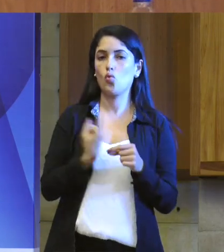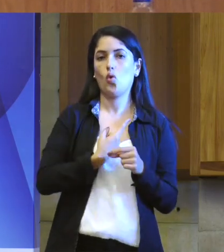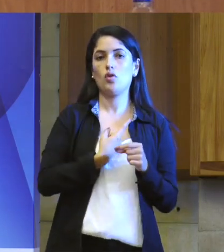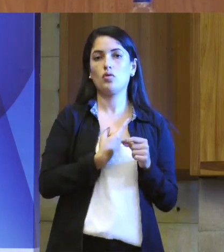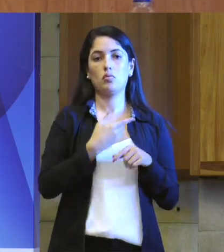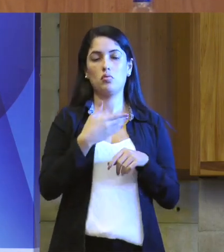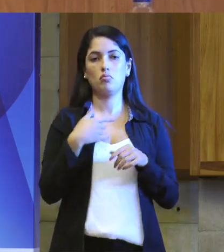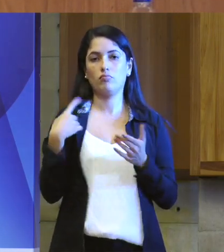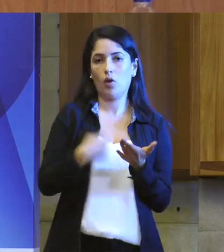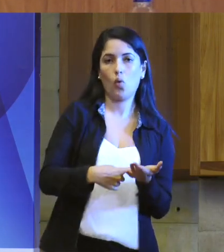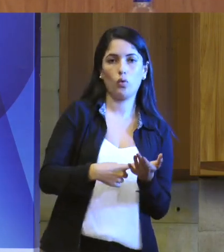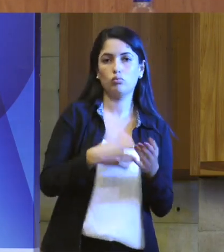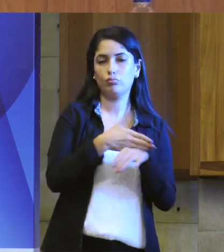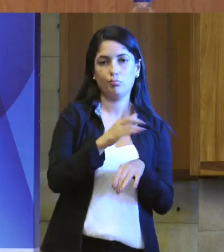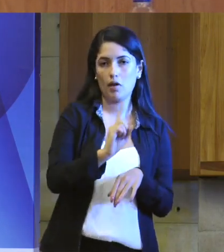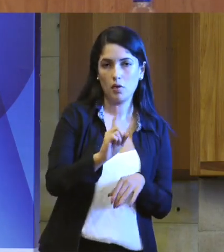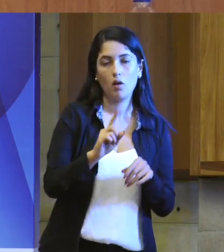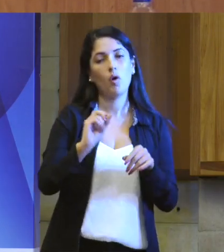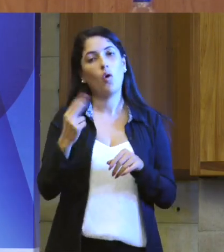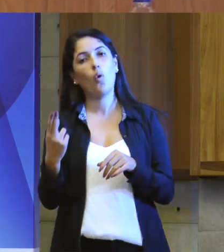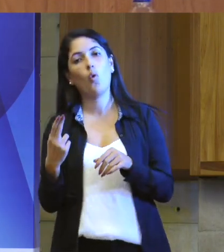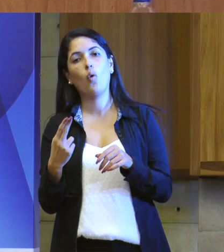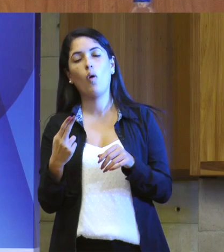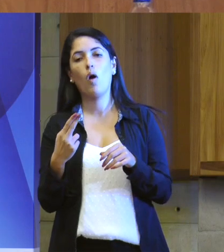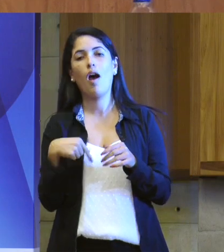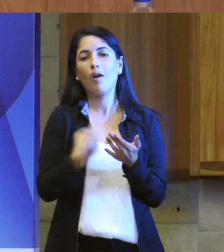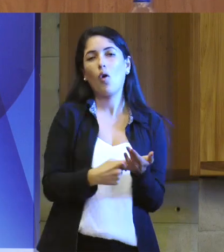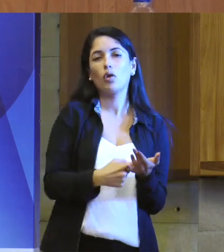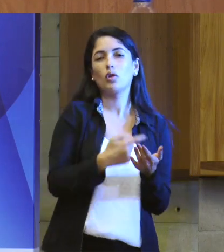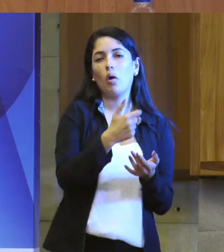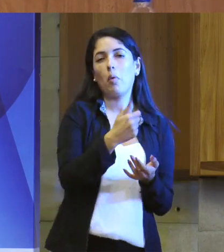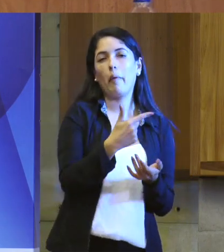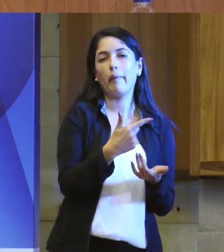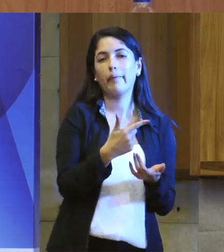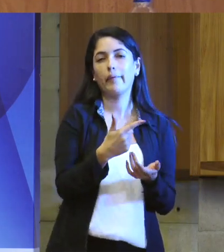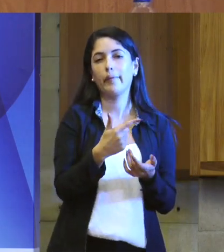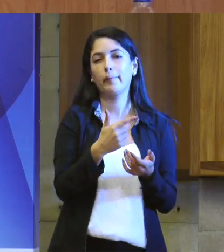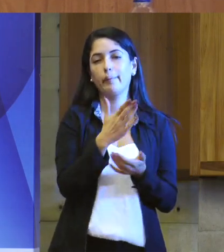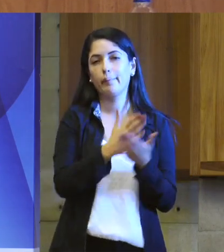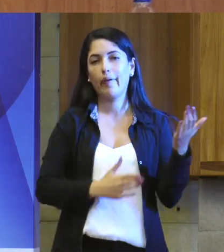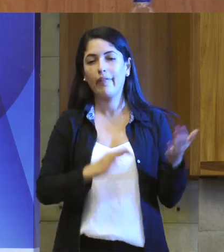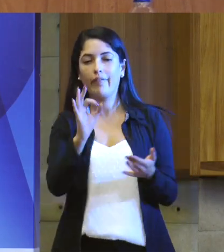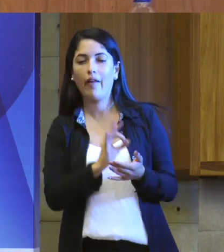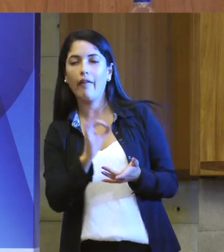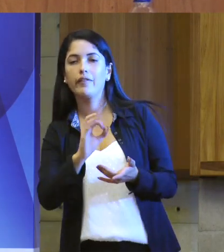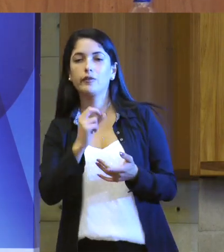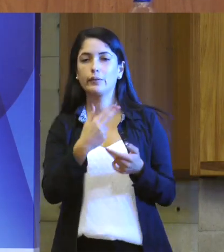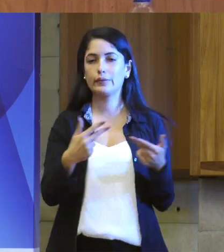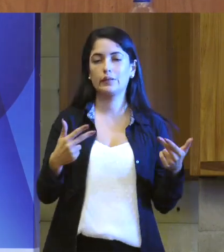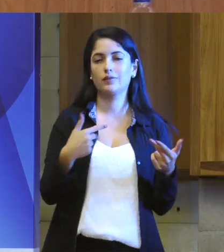acordos ou participam de acordos muito é pouco ambiciosos limitados a preferências tarifárias e